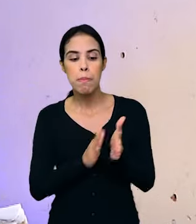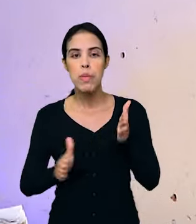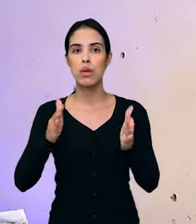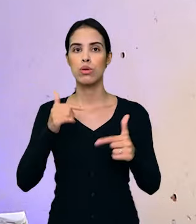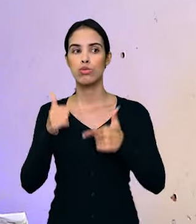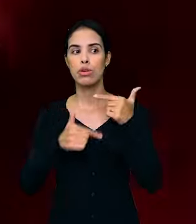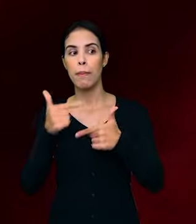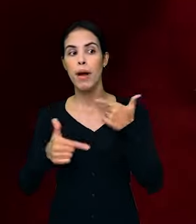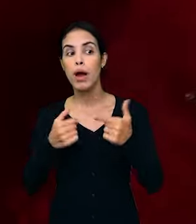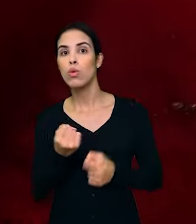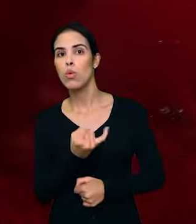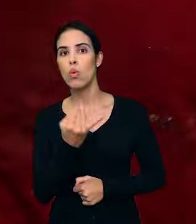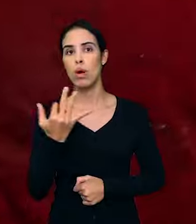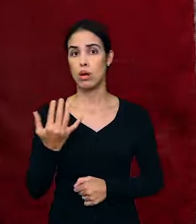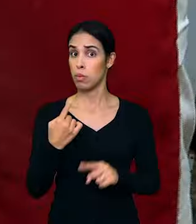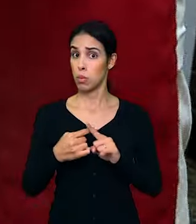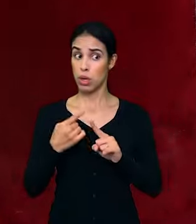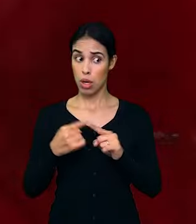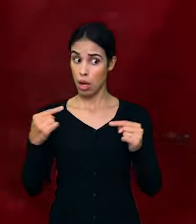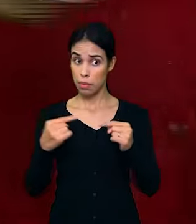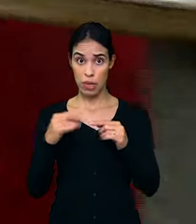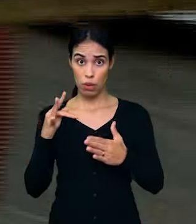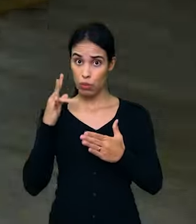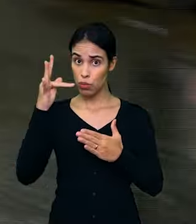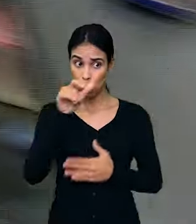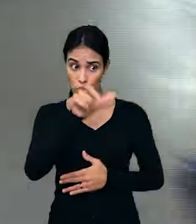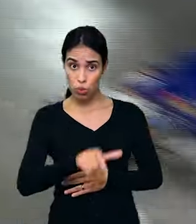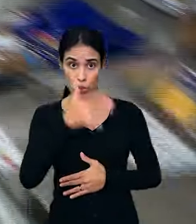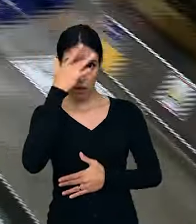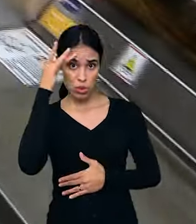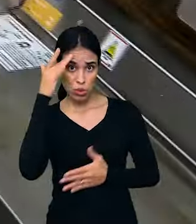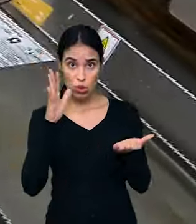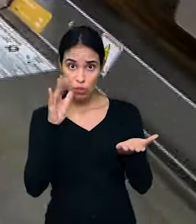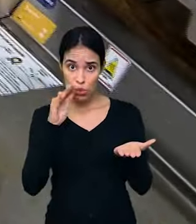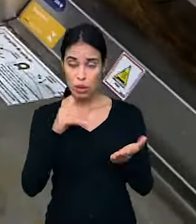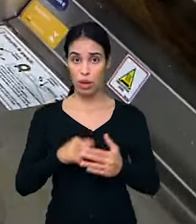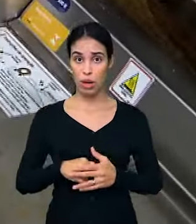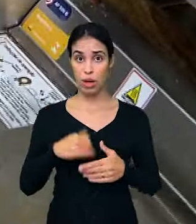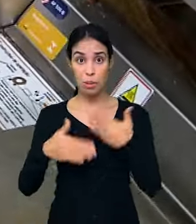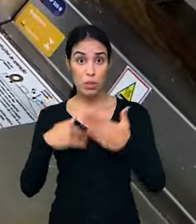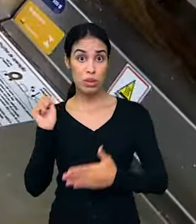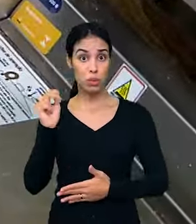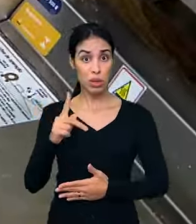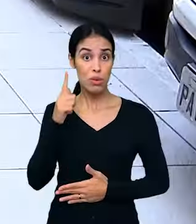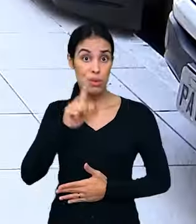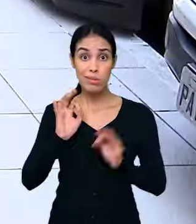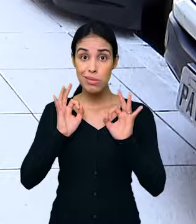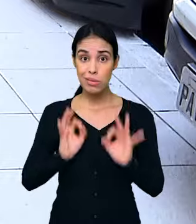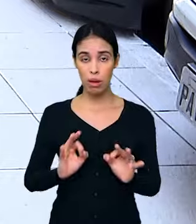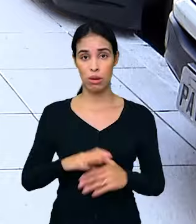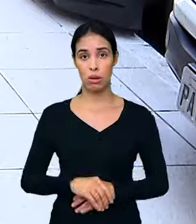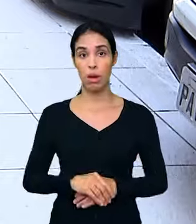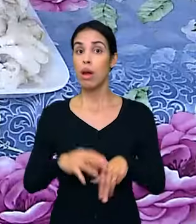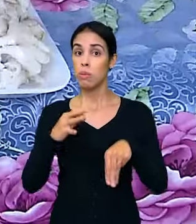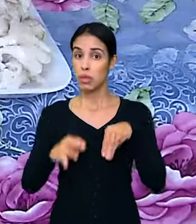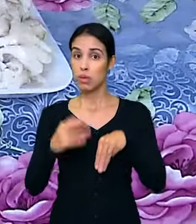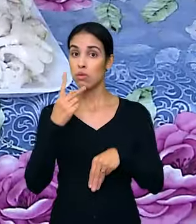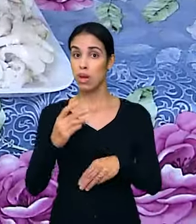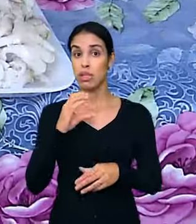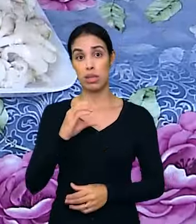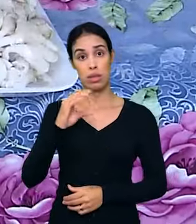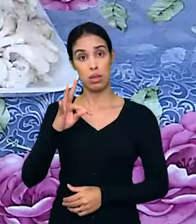tempo de trabalho, o que vai refletir na vida futura daquele trabalhador quando chegar ao ponto de aposentadoria. O ministro ressalta